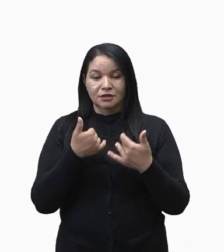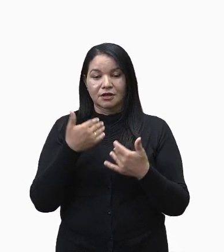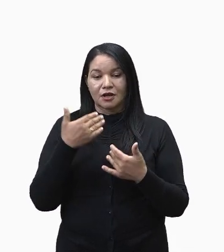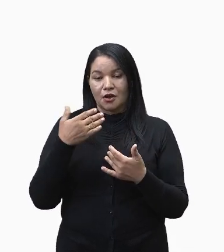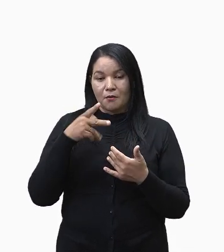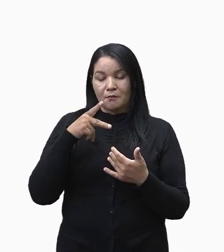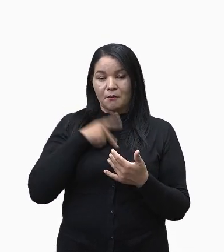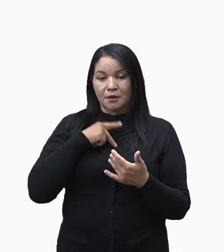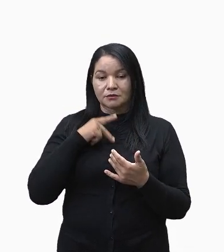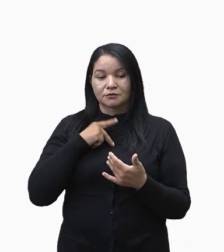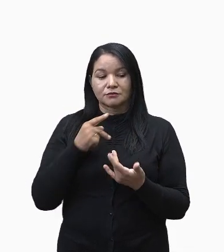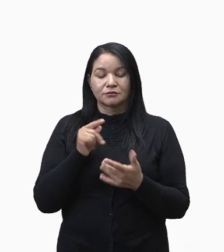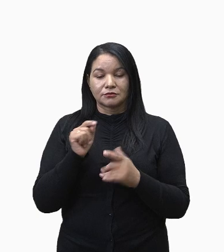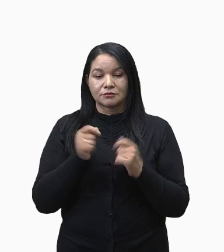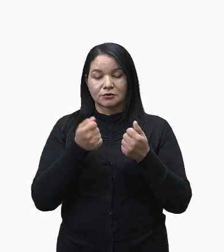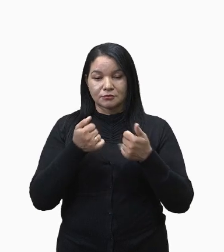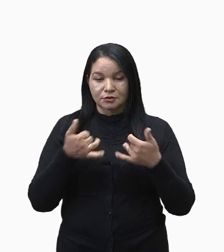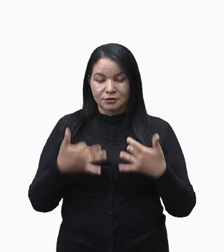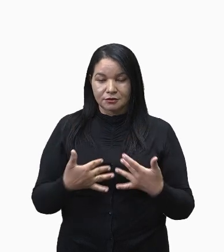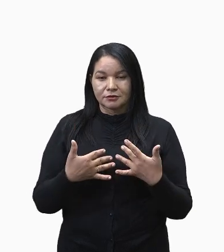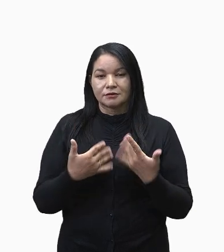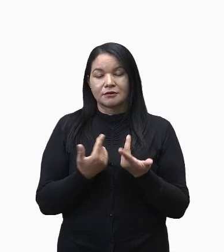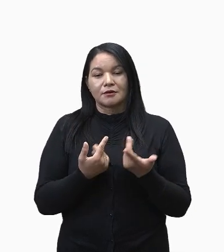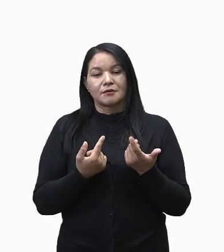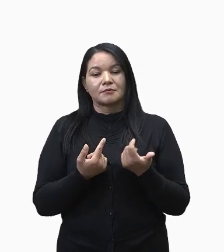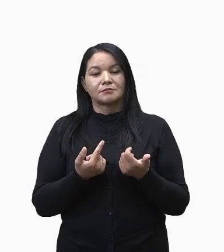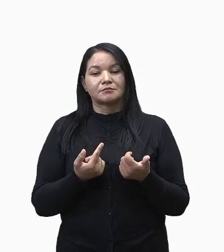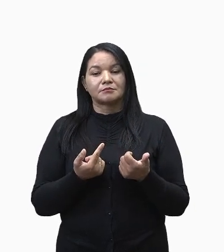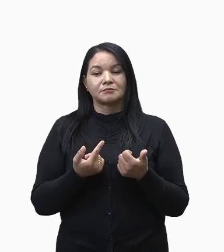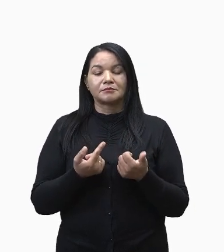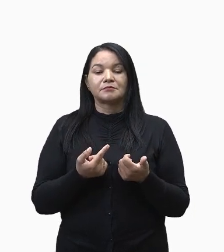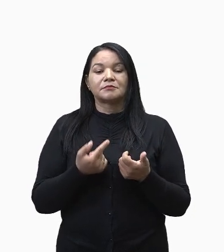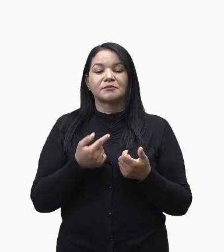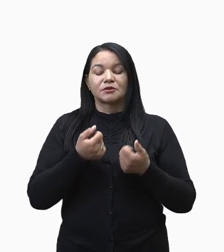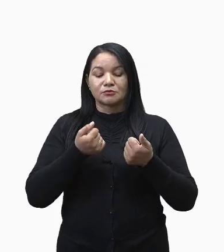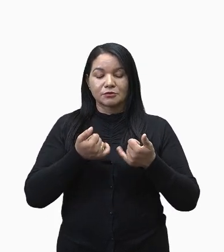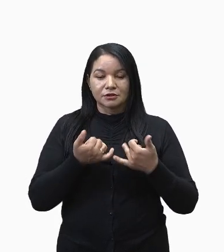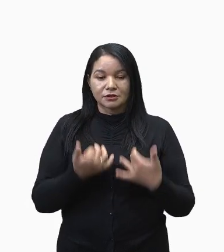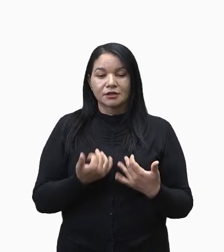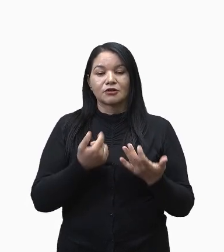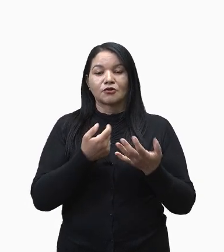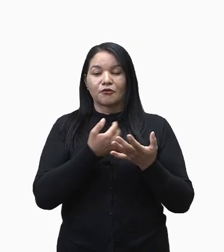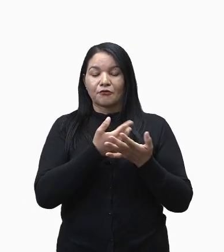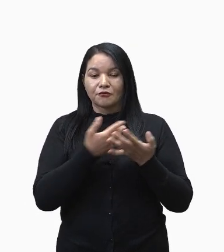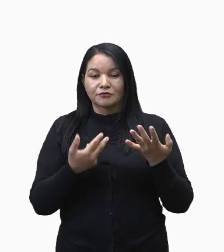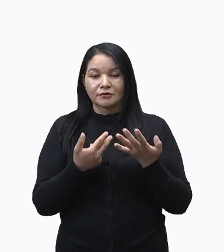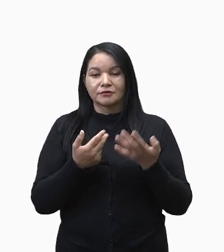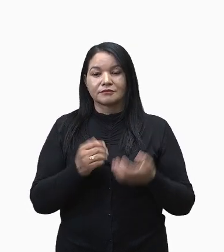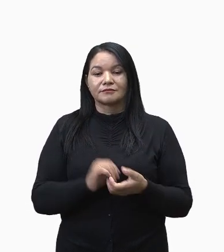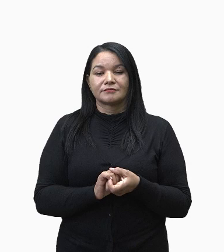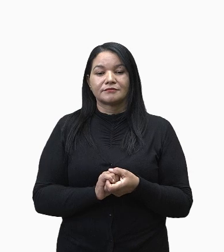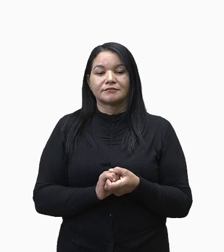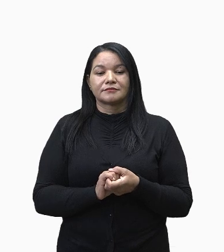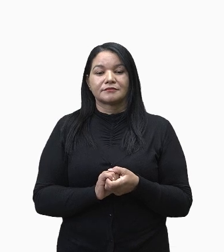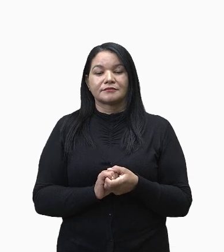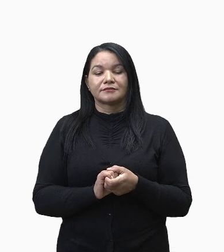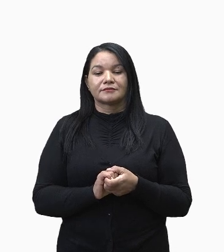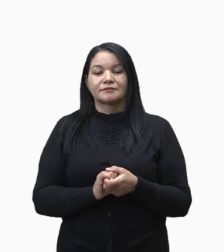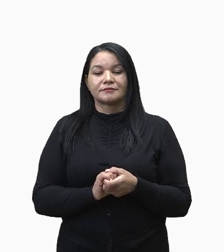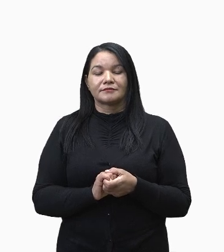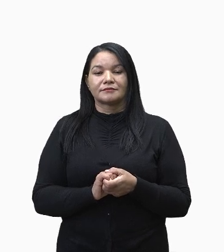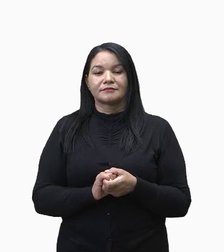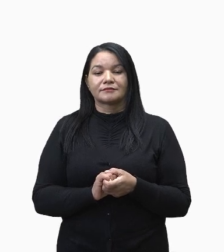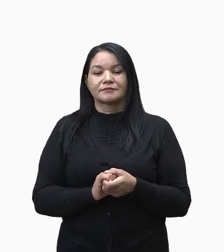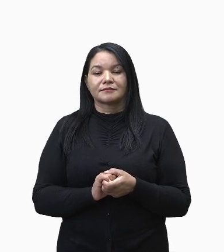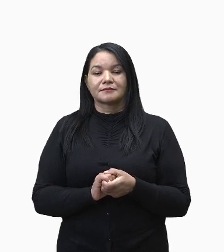No caso, ela está falando em primeira pessoa, ela está falando dela, né? E aí vamos seguir. Mis ojos são marrones